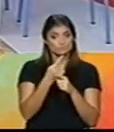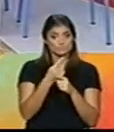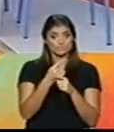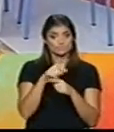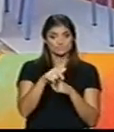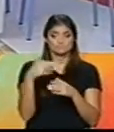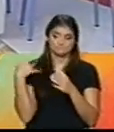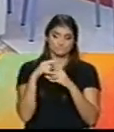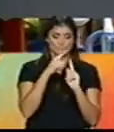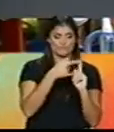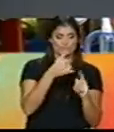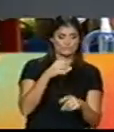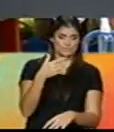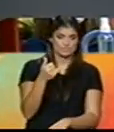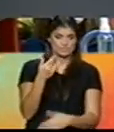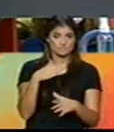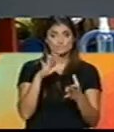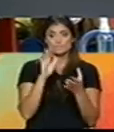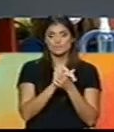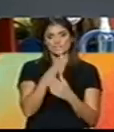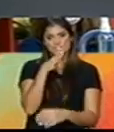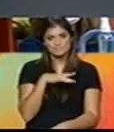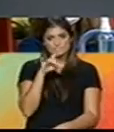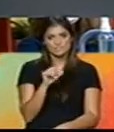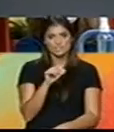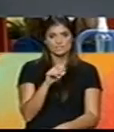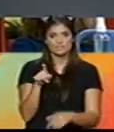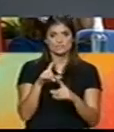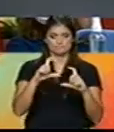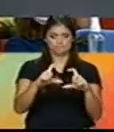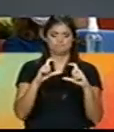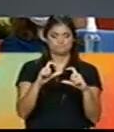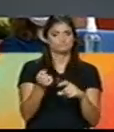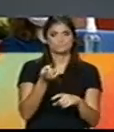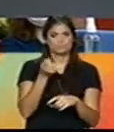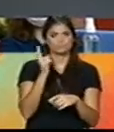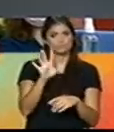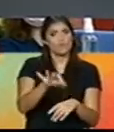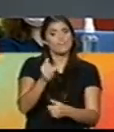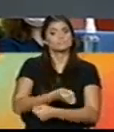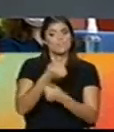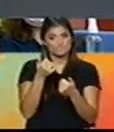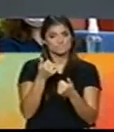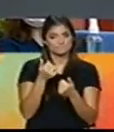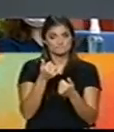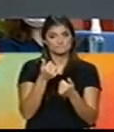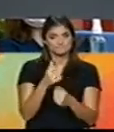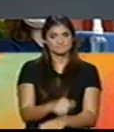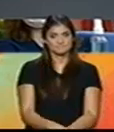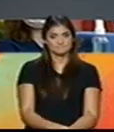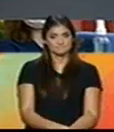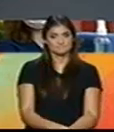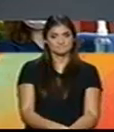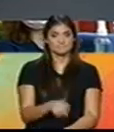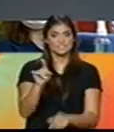sim. Mas eu até na altura o marido também dizia, não faças um calhamaço, escolhe as melhores. Que é para não perder a vontade